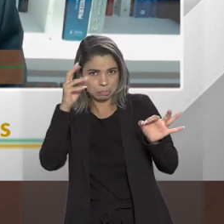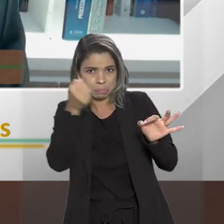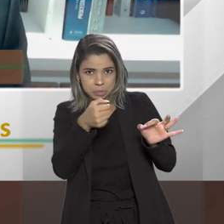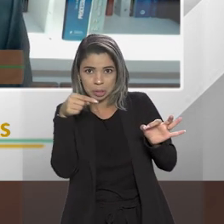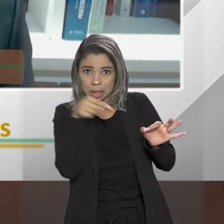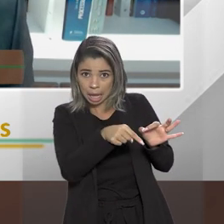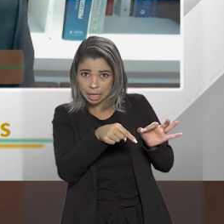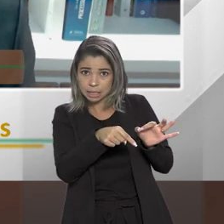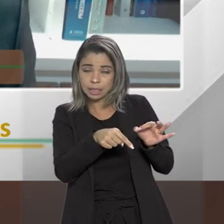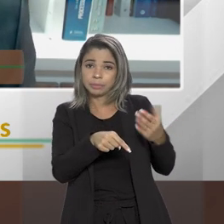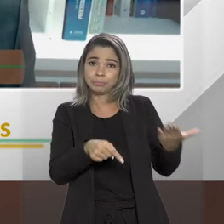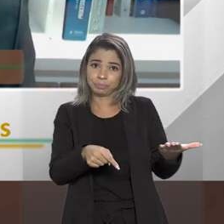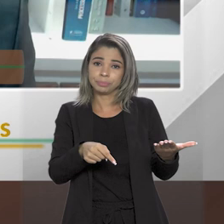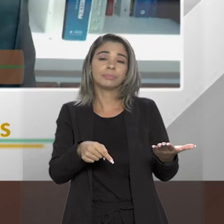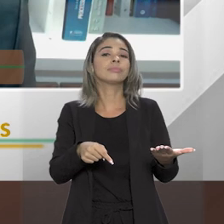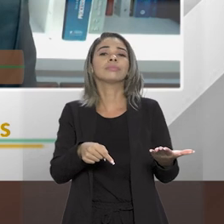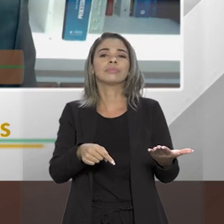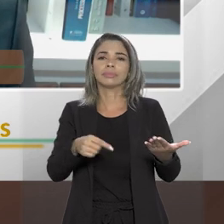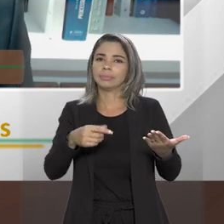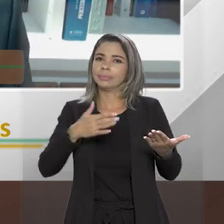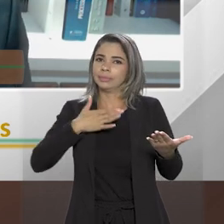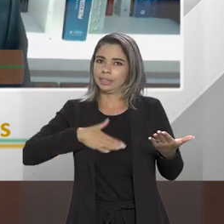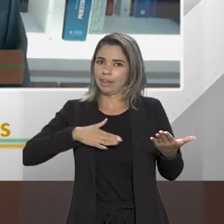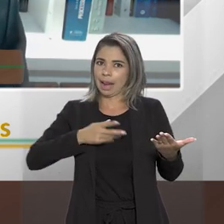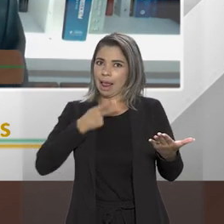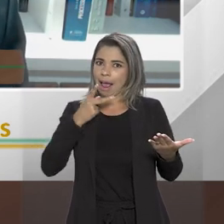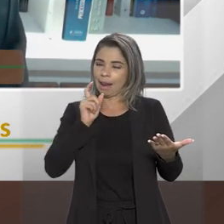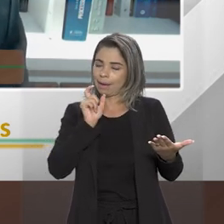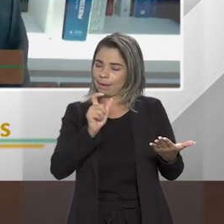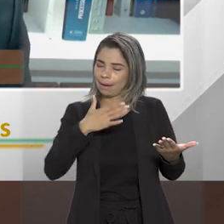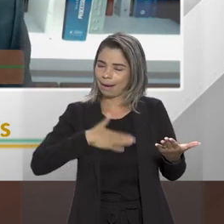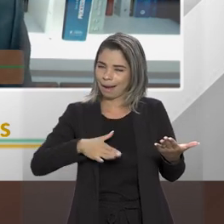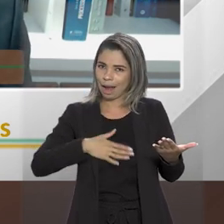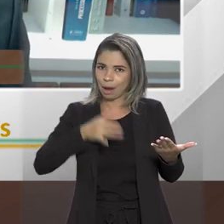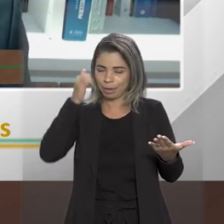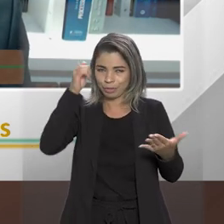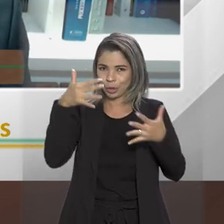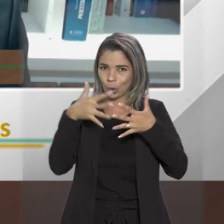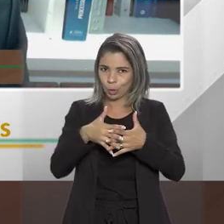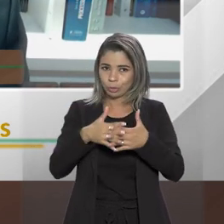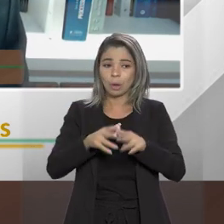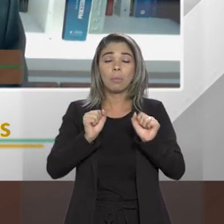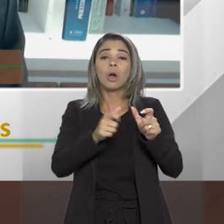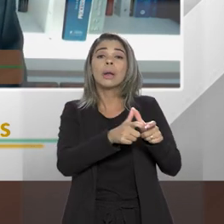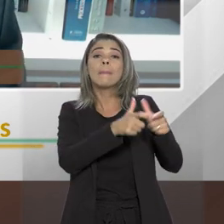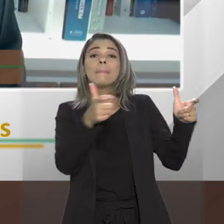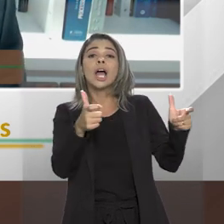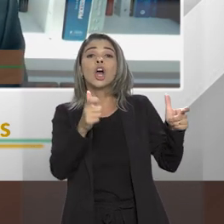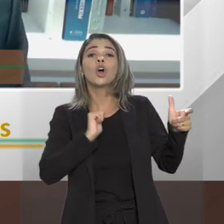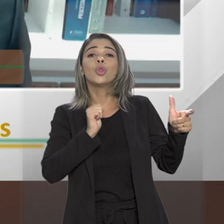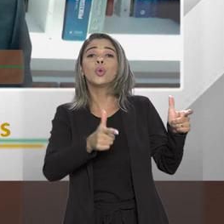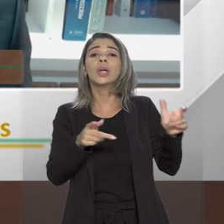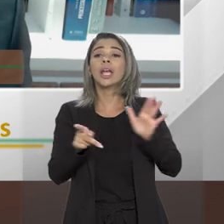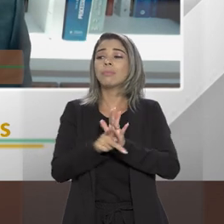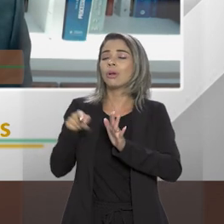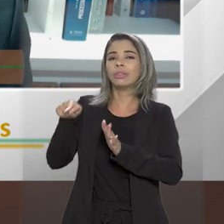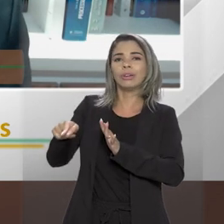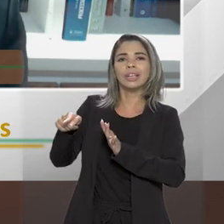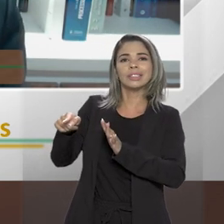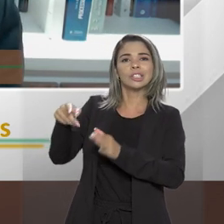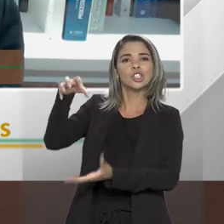extrajudicialização, a gente tem que falar devagar, porque senão não sai, ela pode ainda ser mais ampla do que a própria